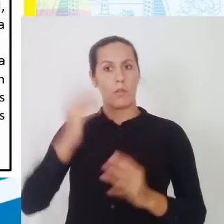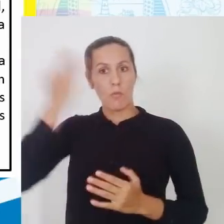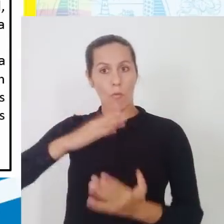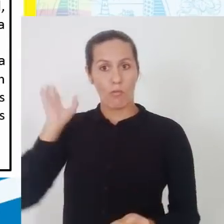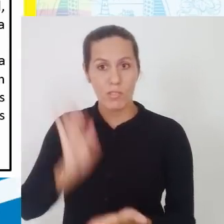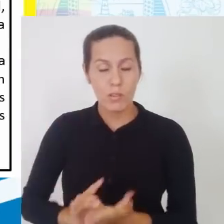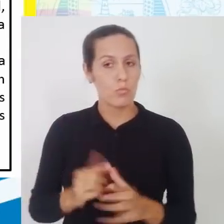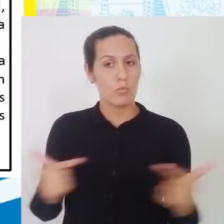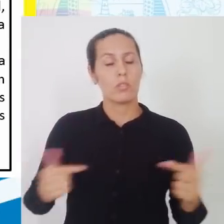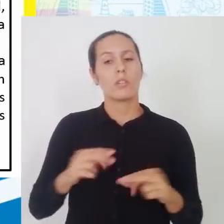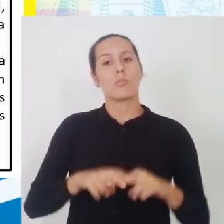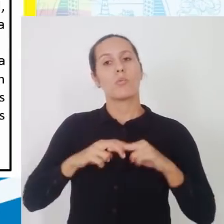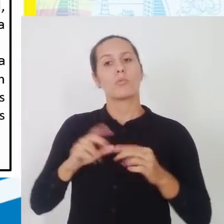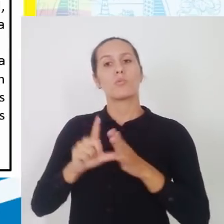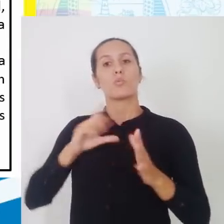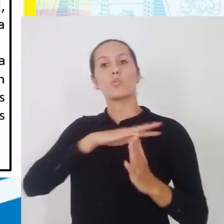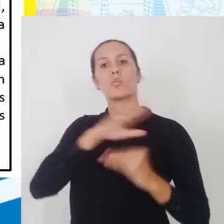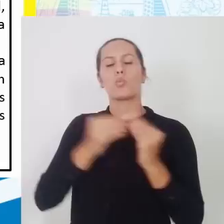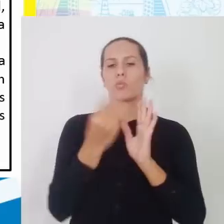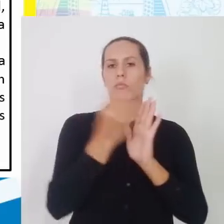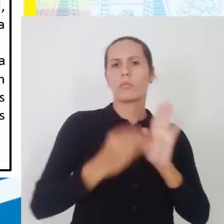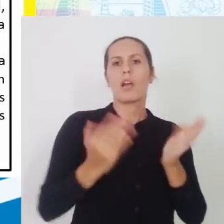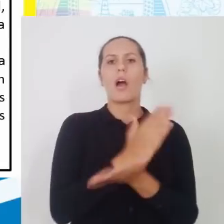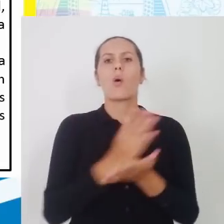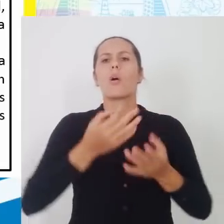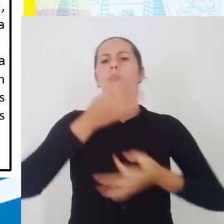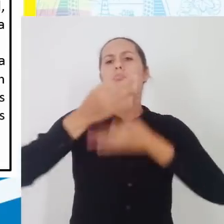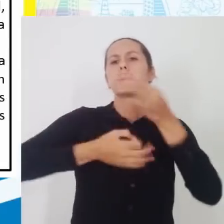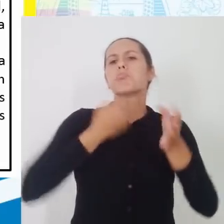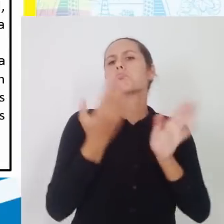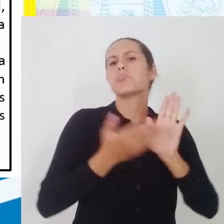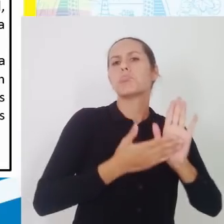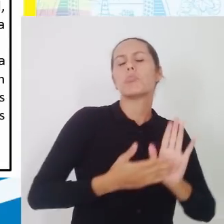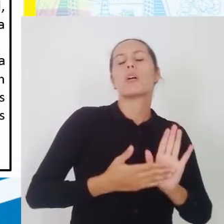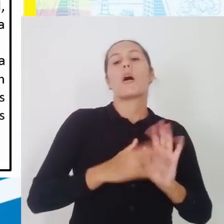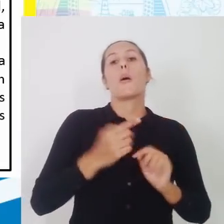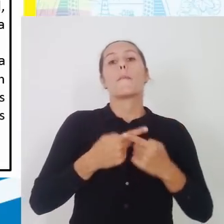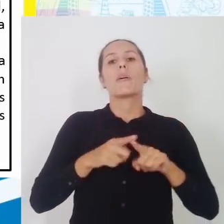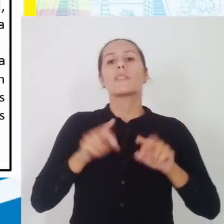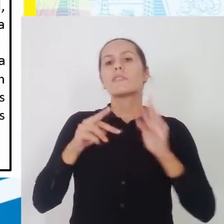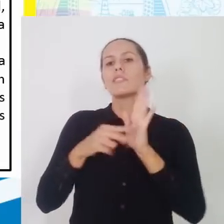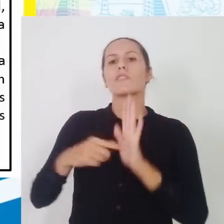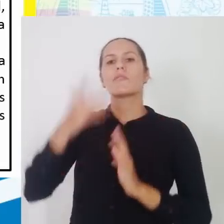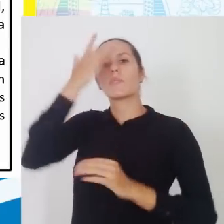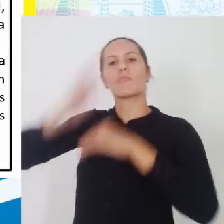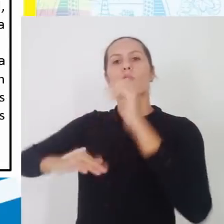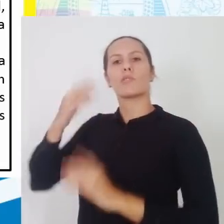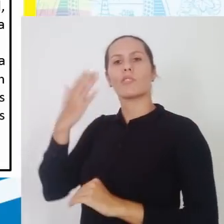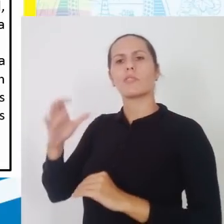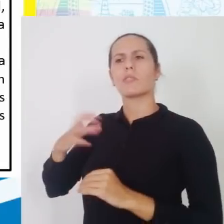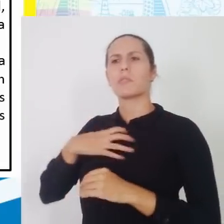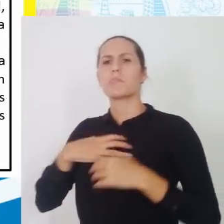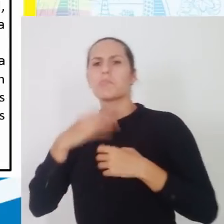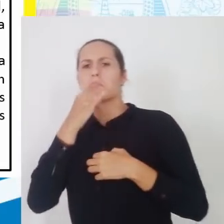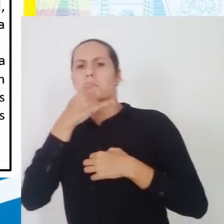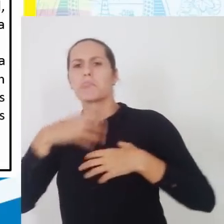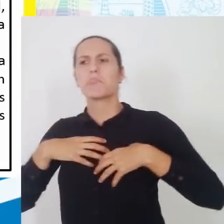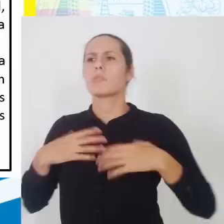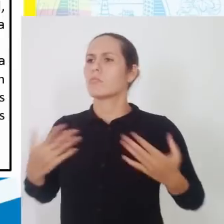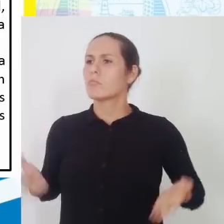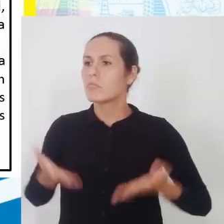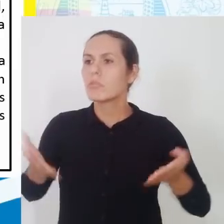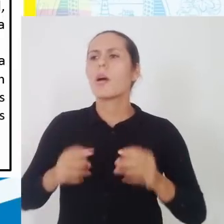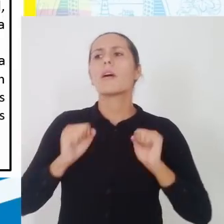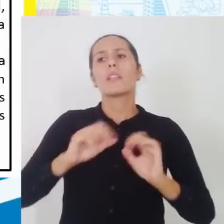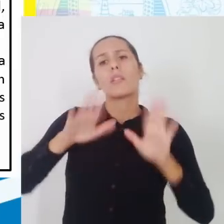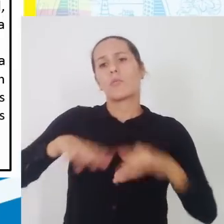vida inteligente, conta Samuel Rocha de Oliveira, físico do Departamento de Matemática Aplicada da Unicamp. Para achar vida